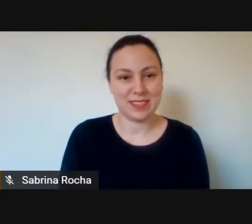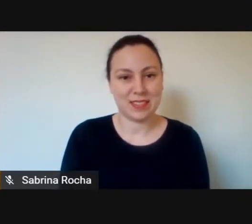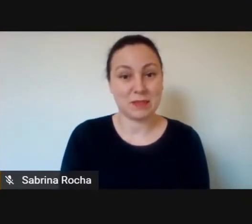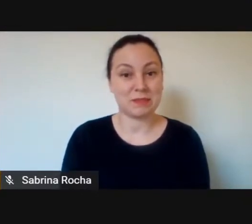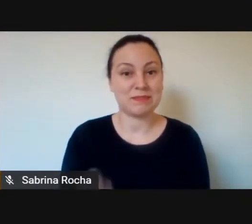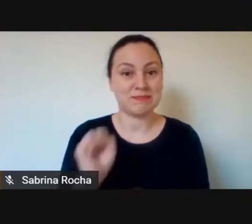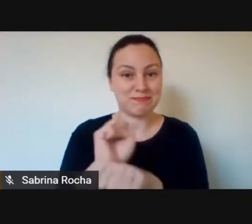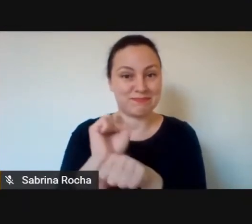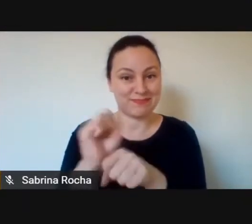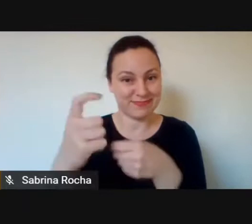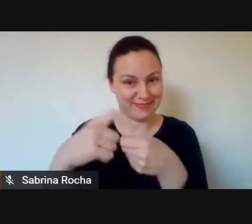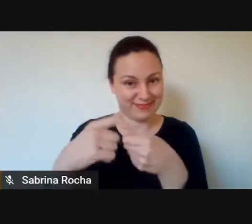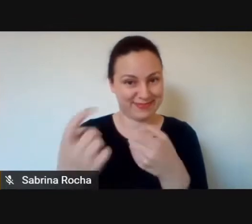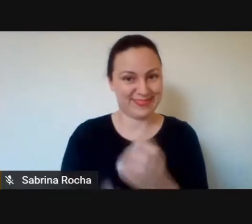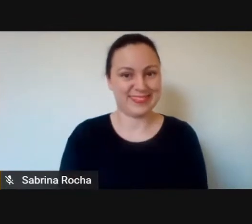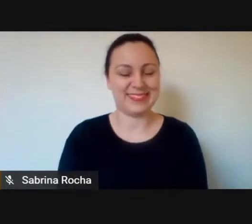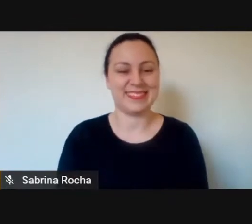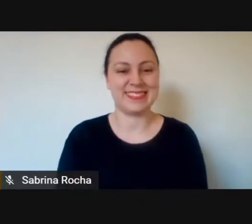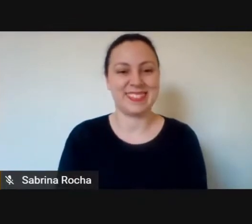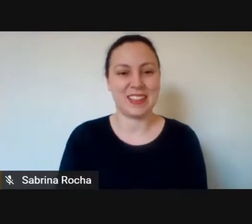Aguardando o retorno do Dunker.